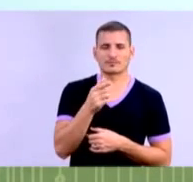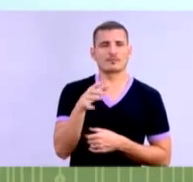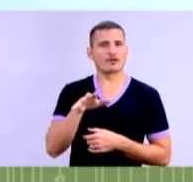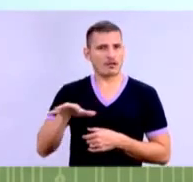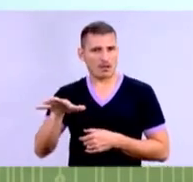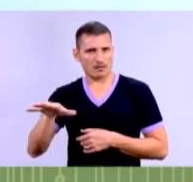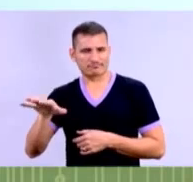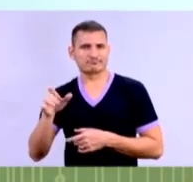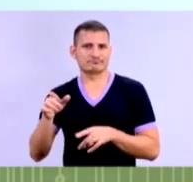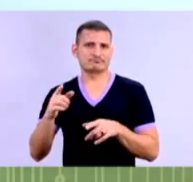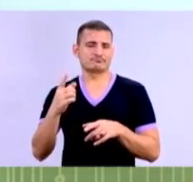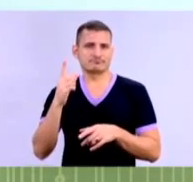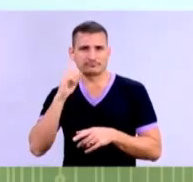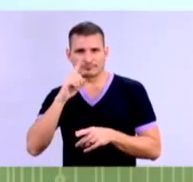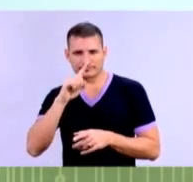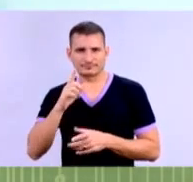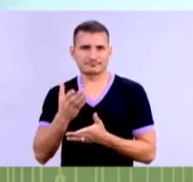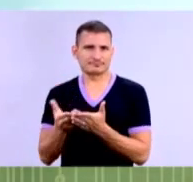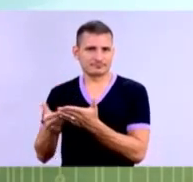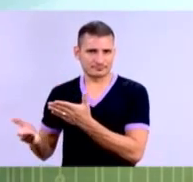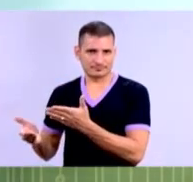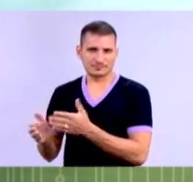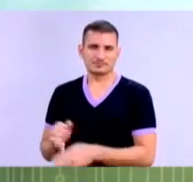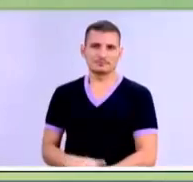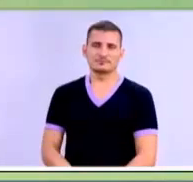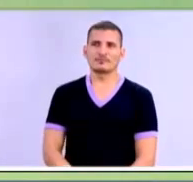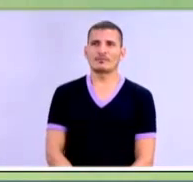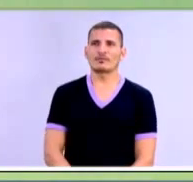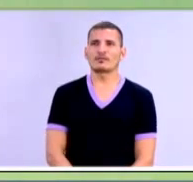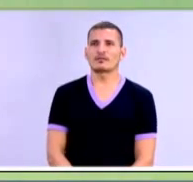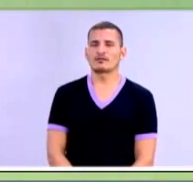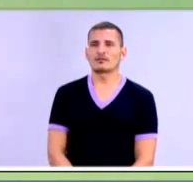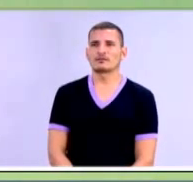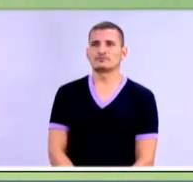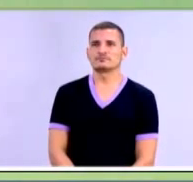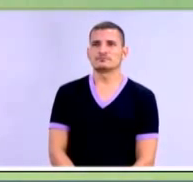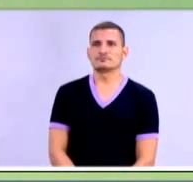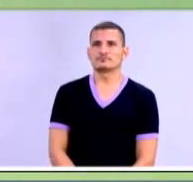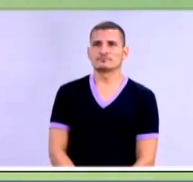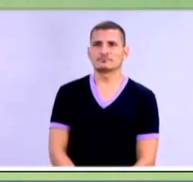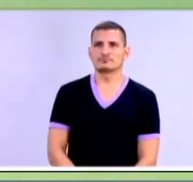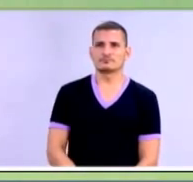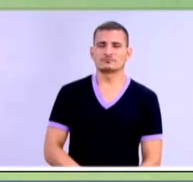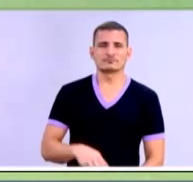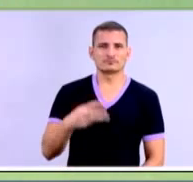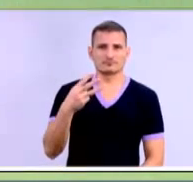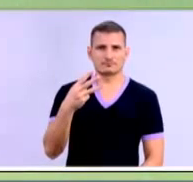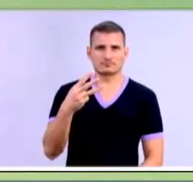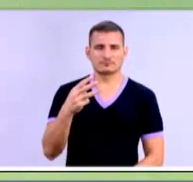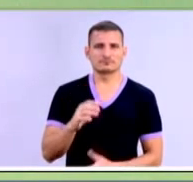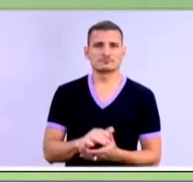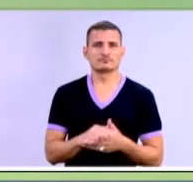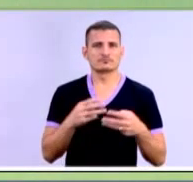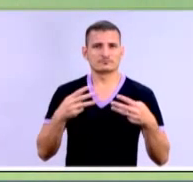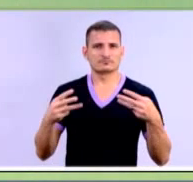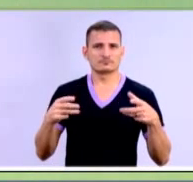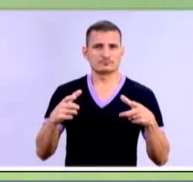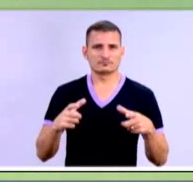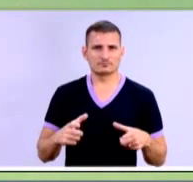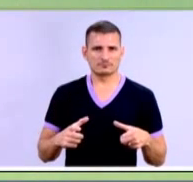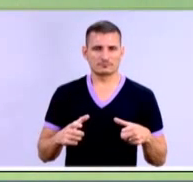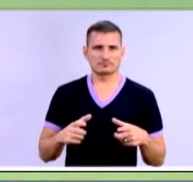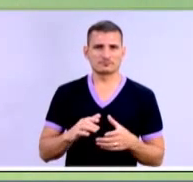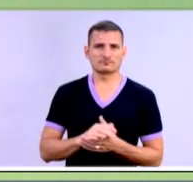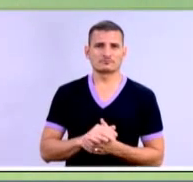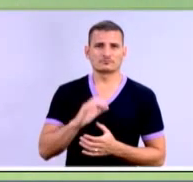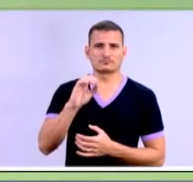essa assertiva não é verdadeira. E aí vamos para a terceira, né? Para redes locais, o cabo coaxial consegue